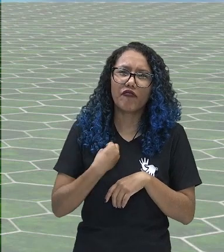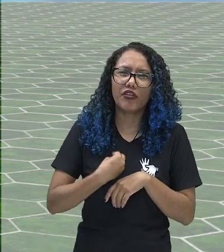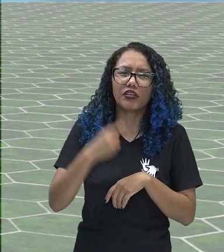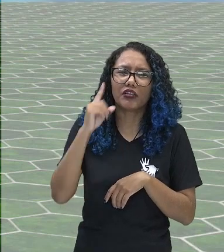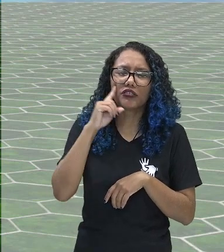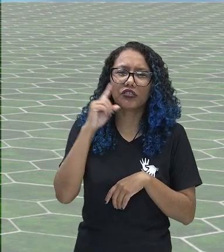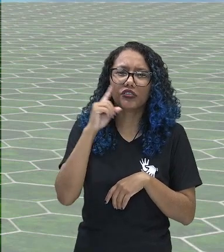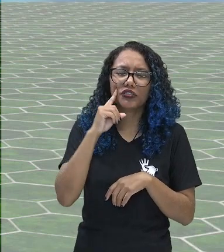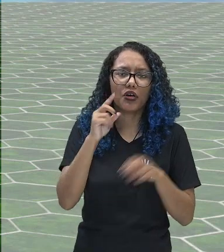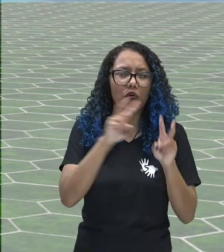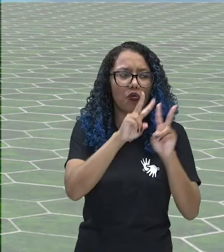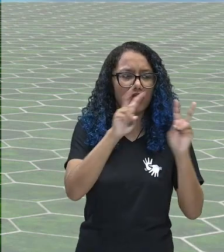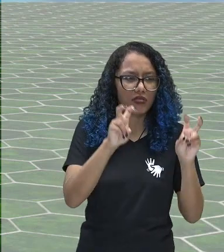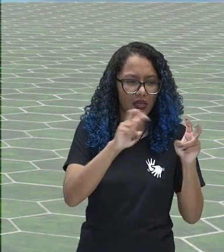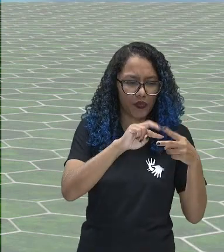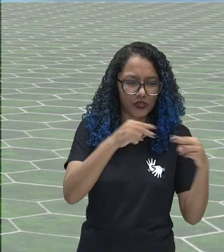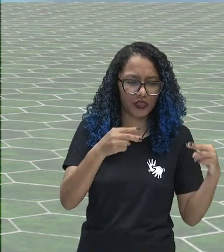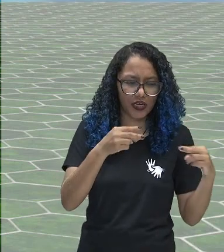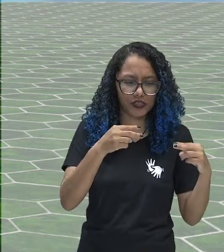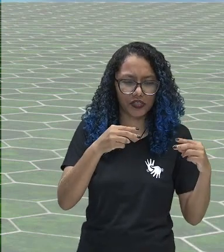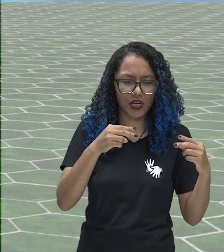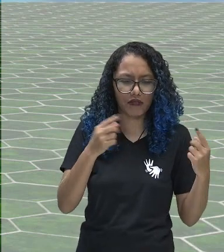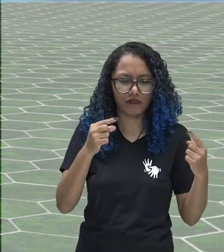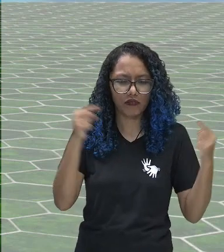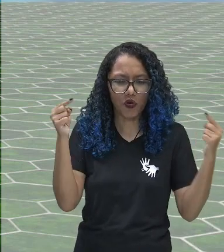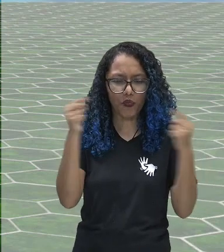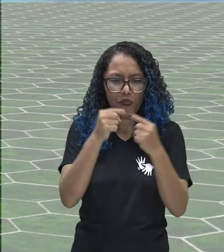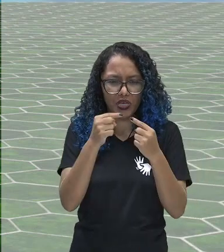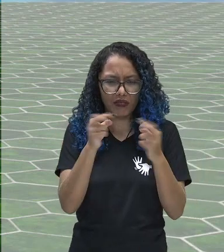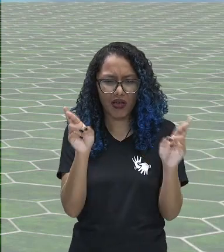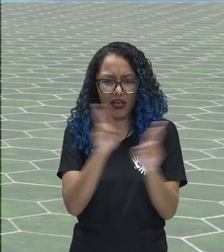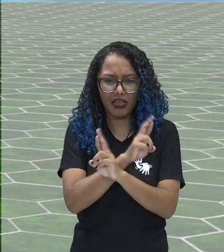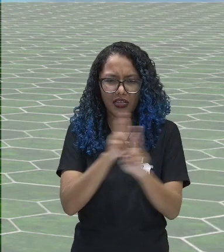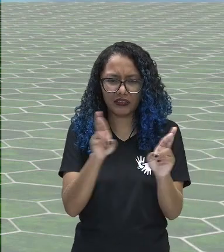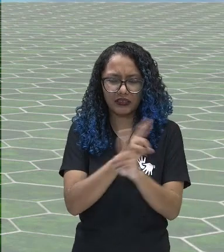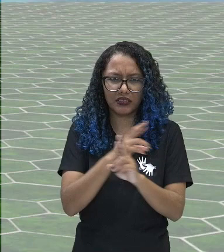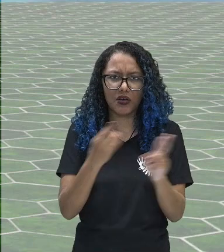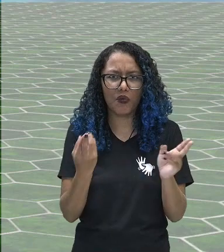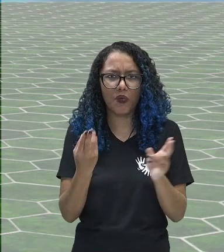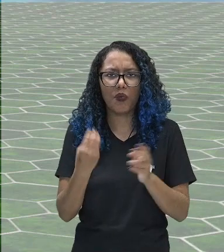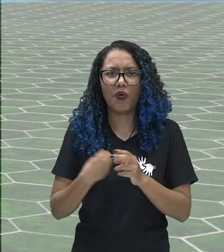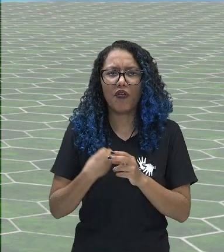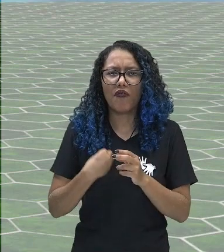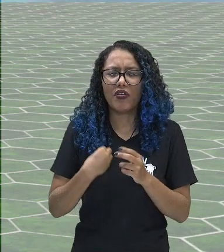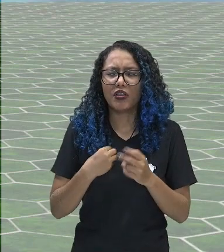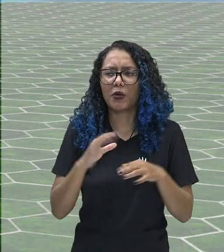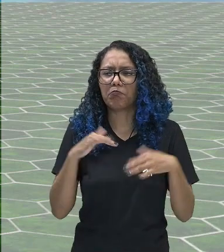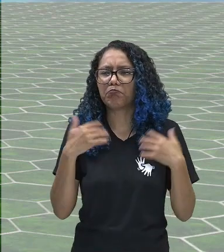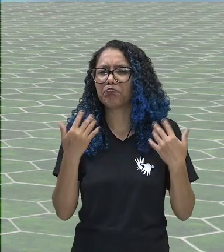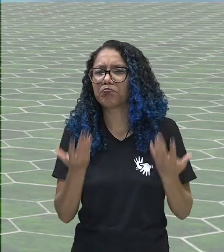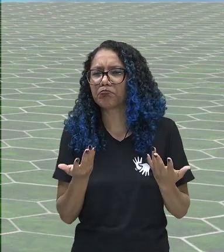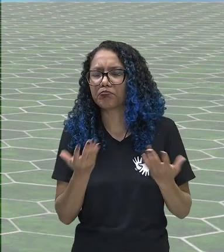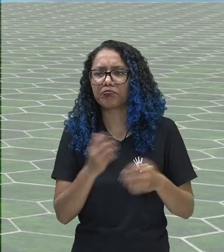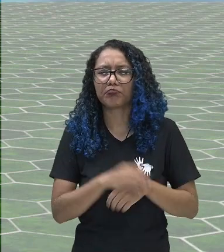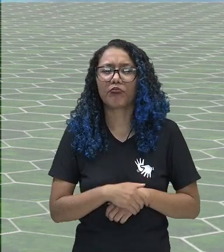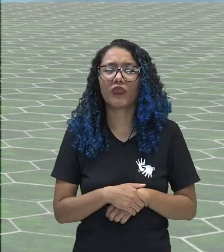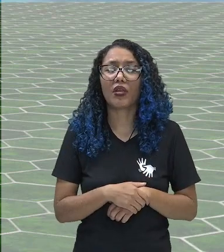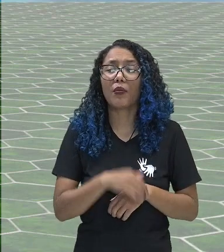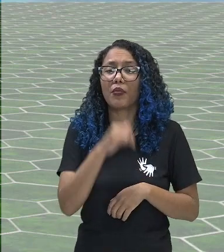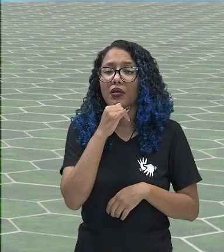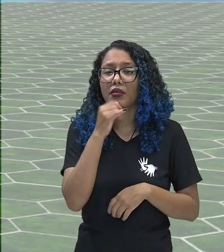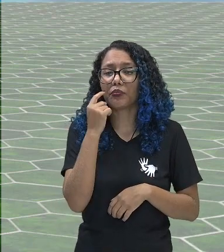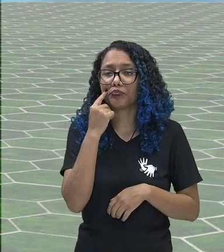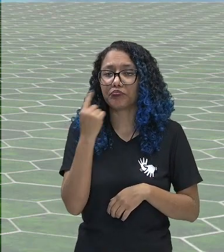com a nossa vida. E aí eu pergunto, por que sou parecido com os meus